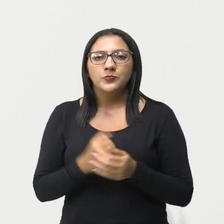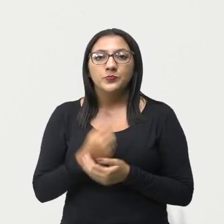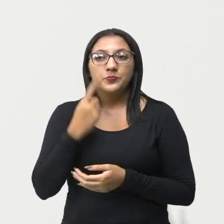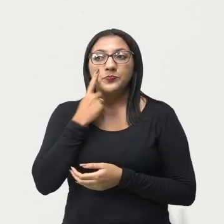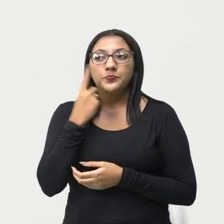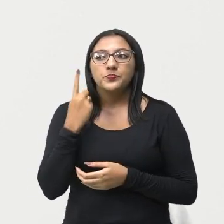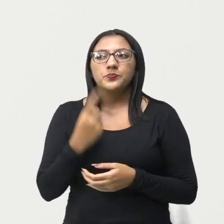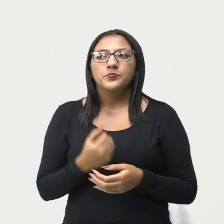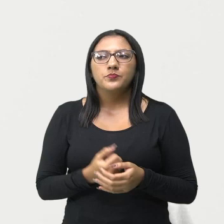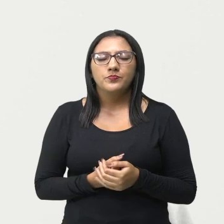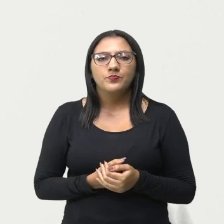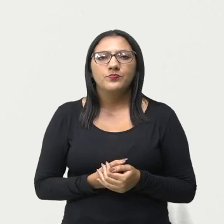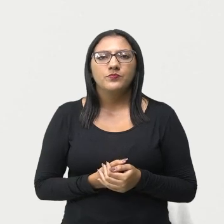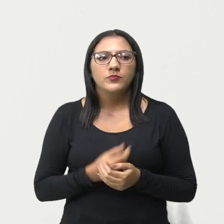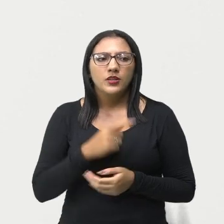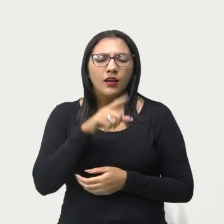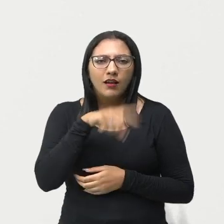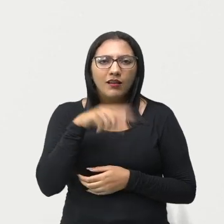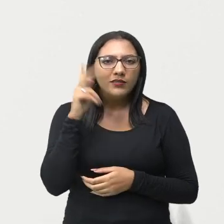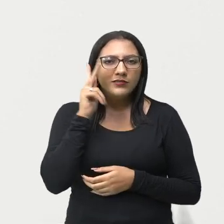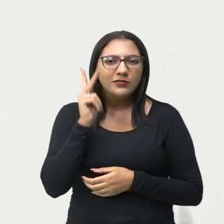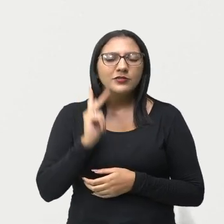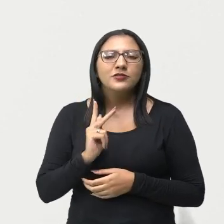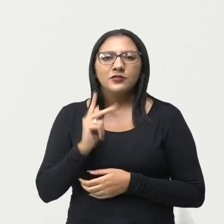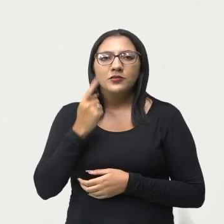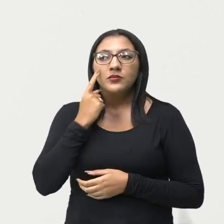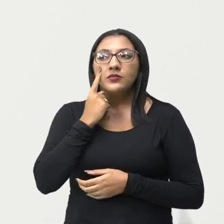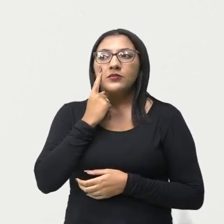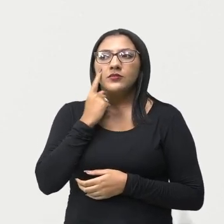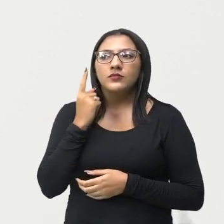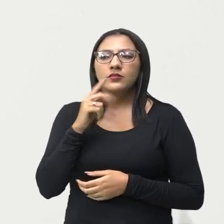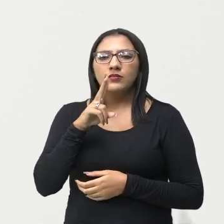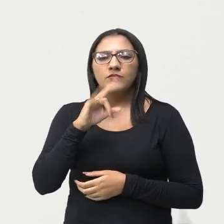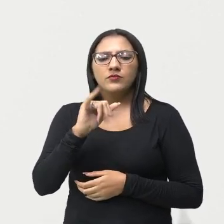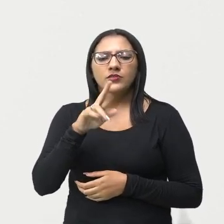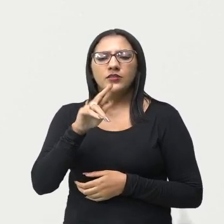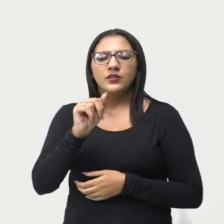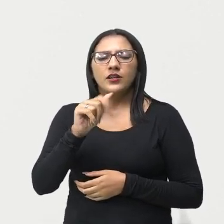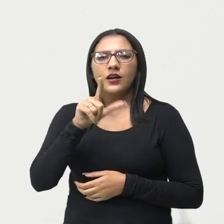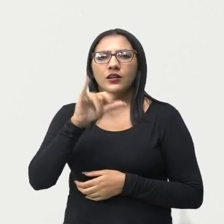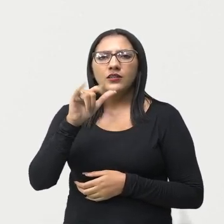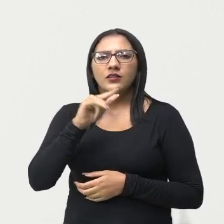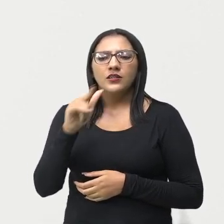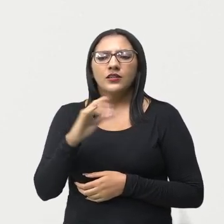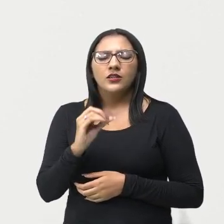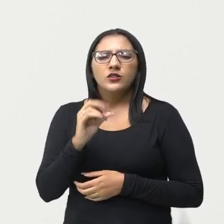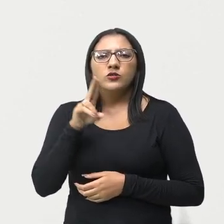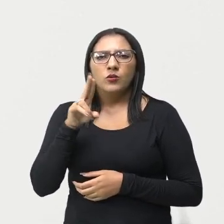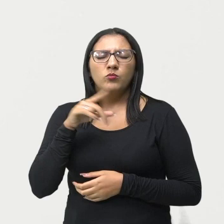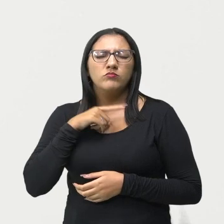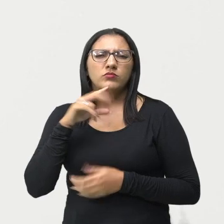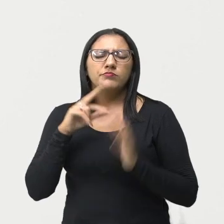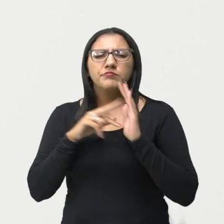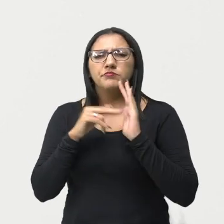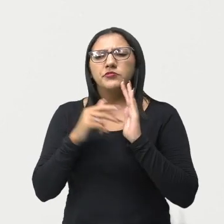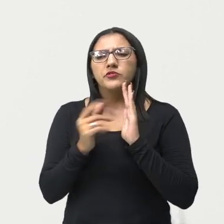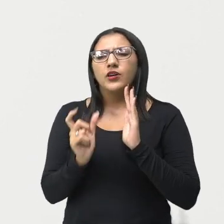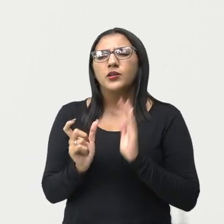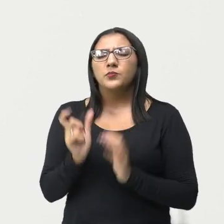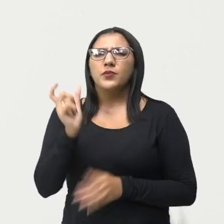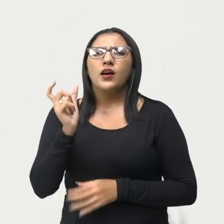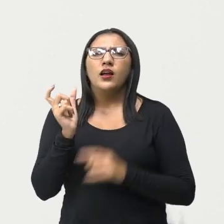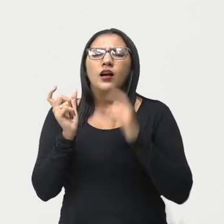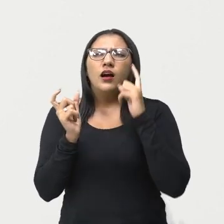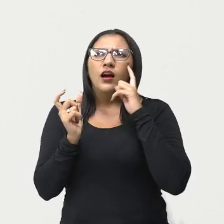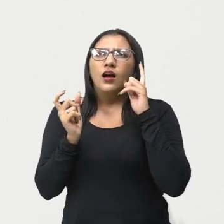ter a história viralizou. Observem que essa palavra aqui, viralizou, né, a gente pode entender, ou seja, a gente tem que interpretar